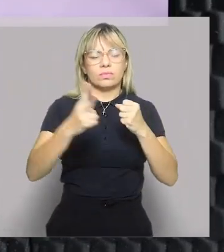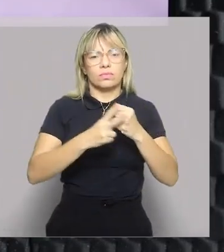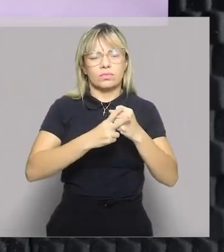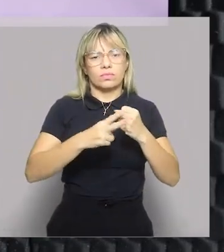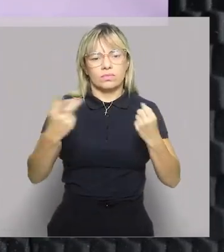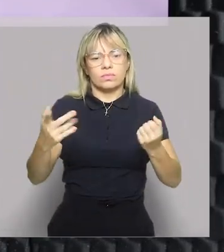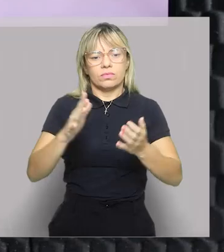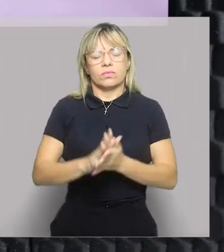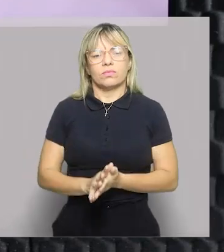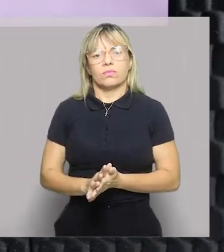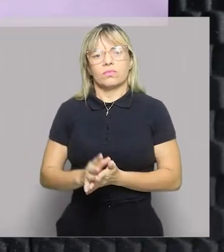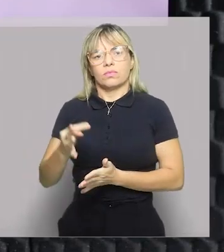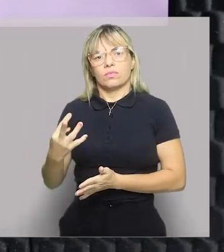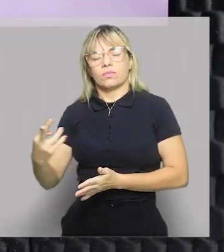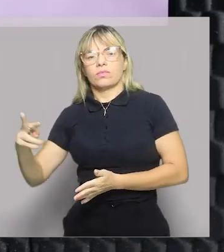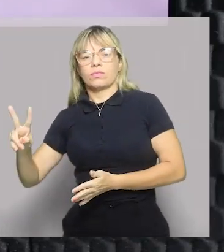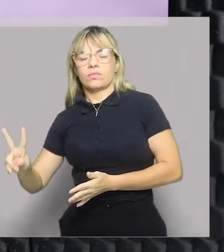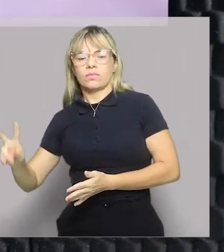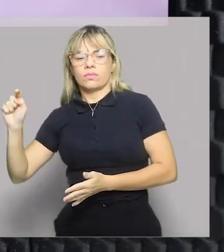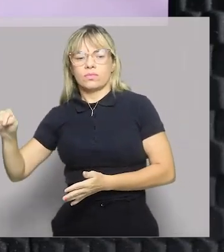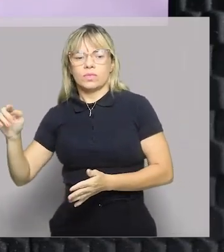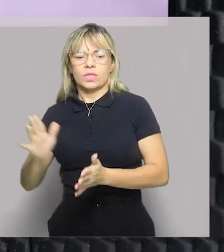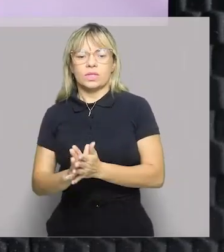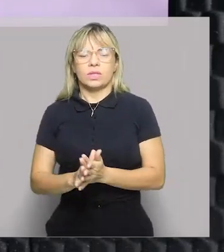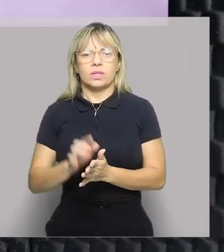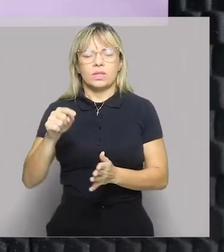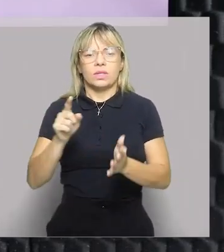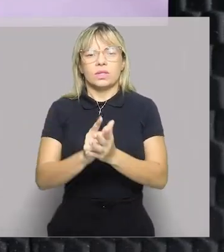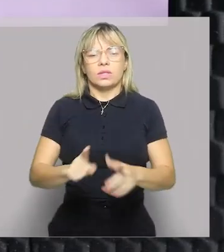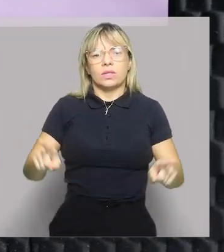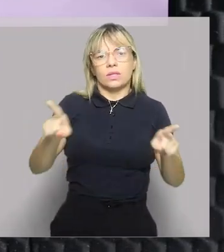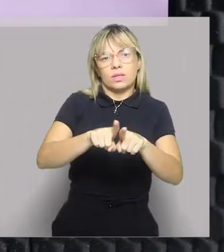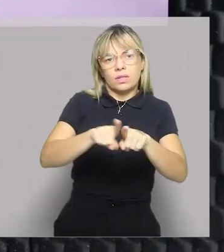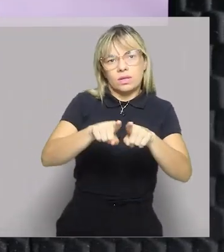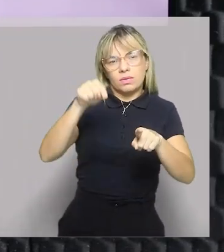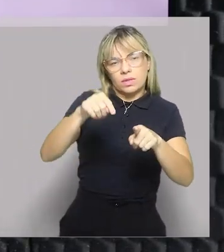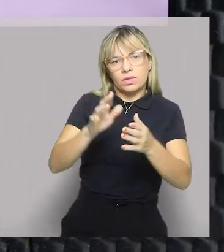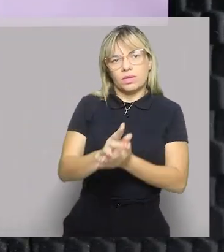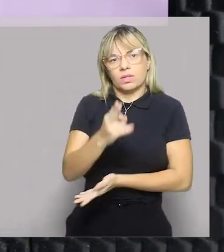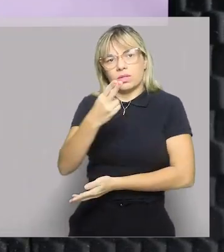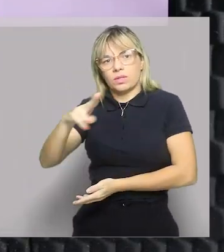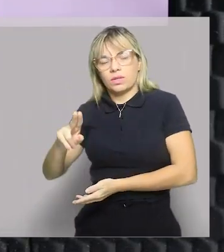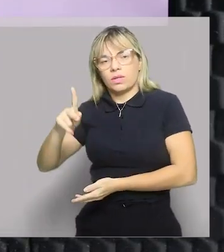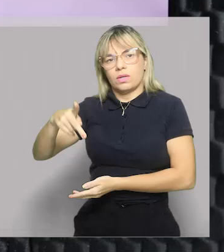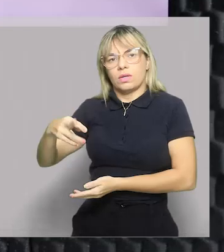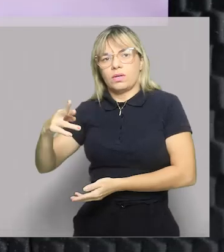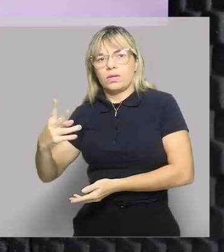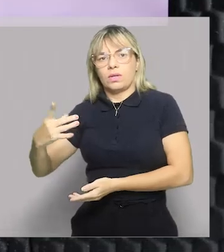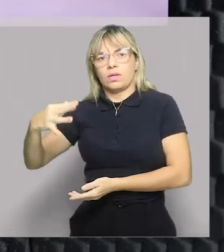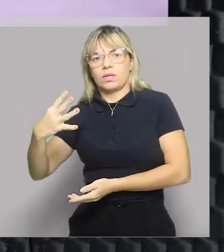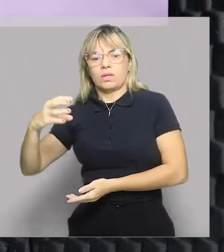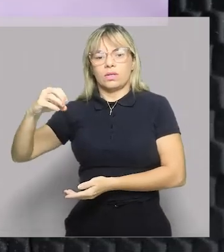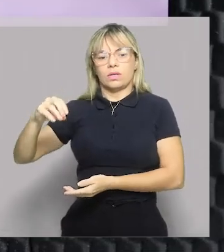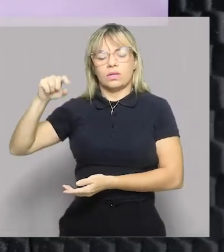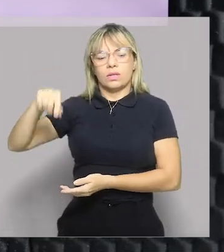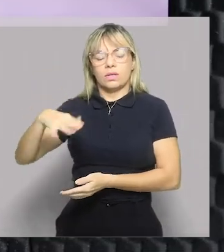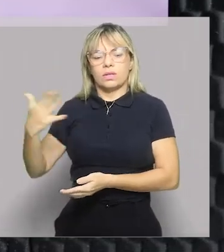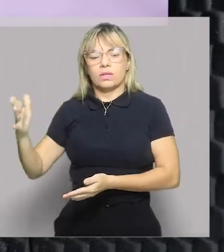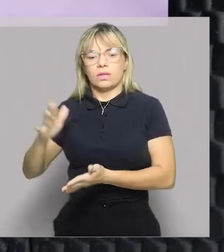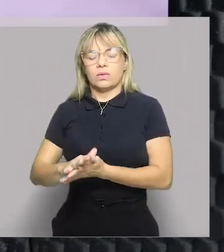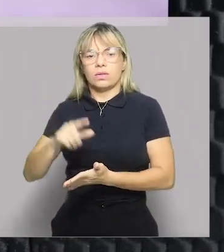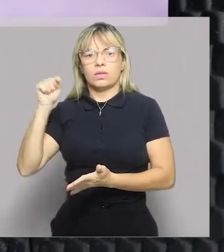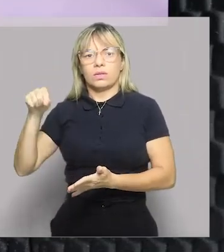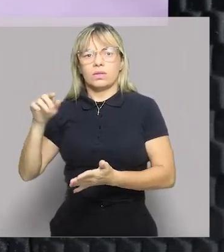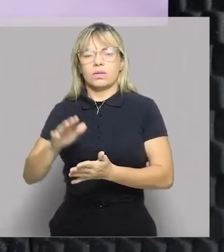quanto à transitividade, também chamada de predicação verbal, eles são 5, tá? Os verbos quanto à